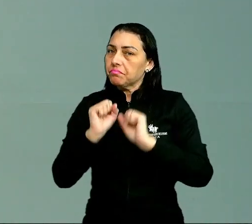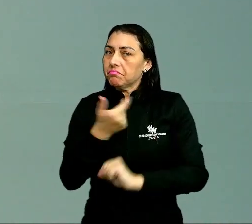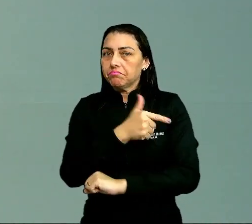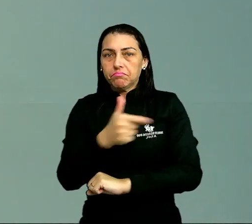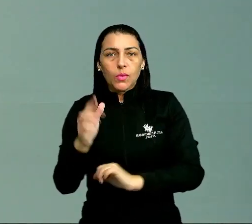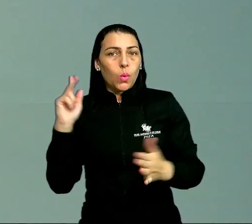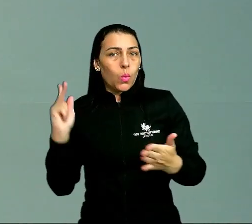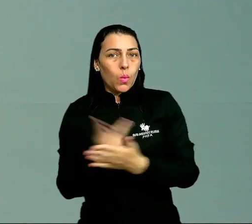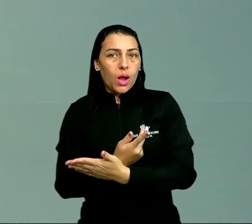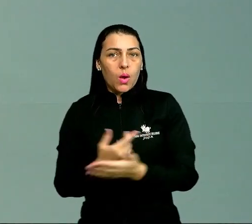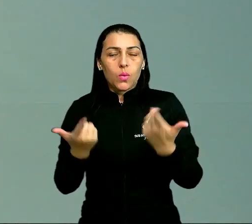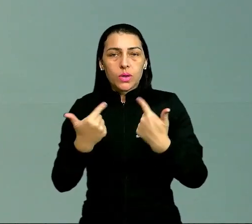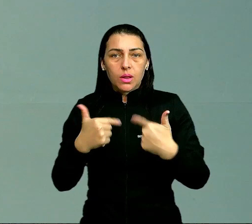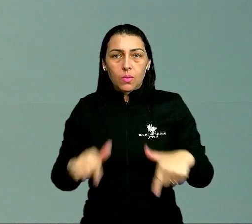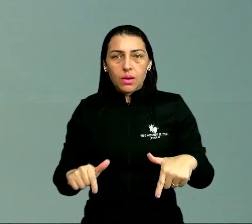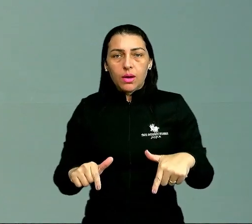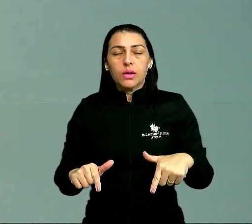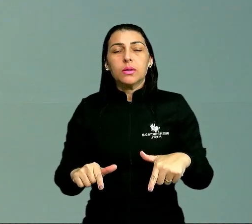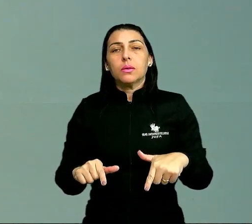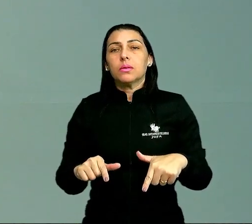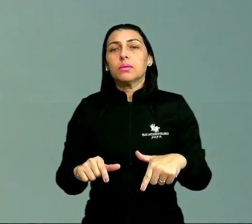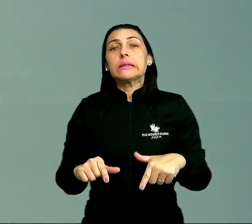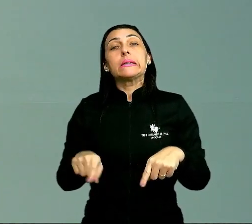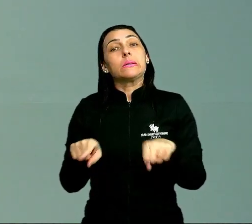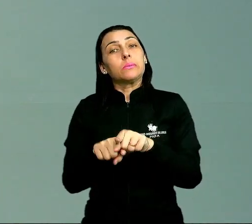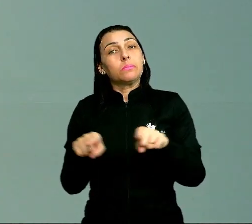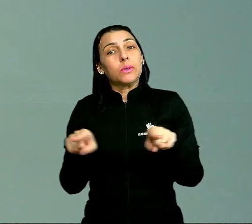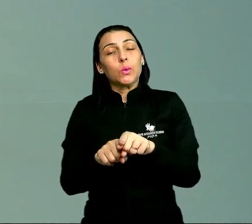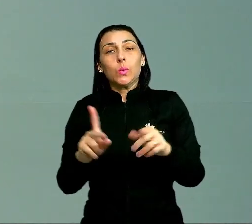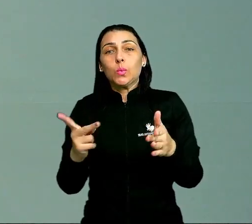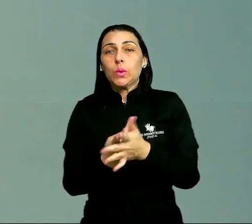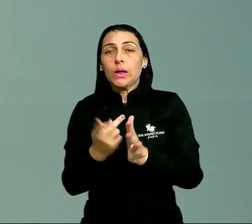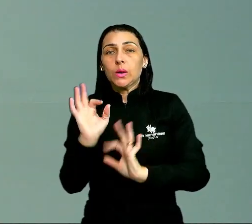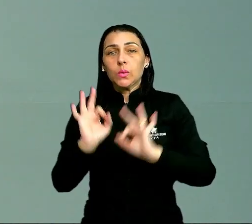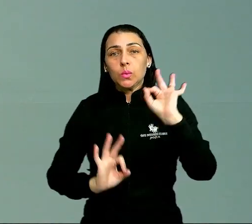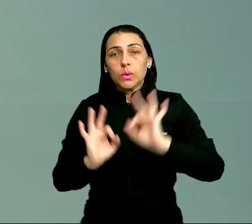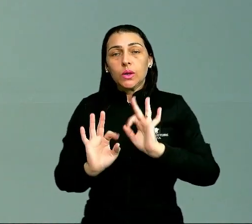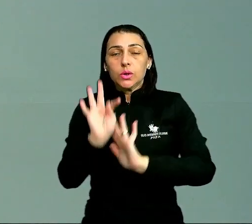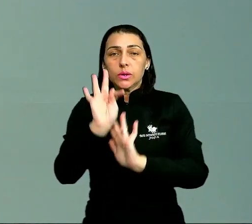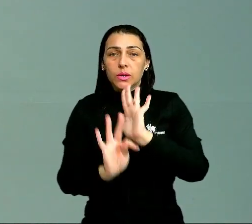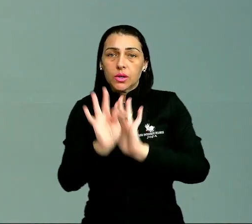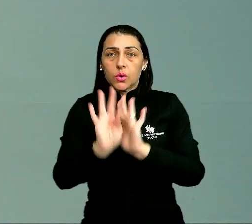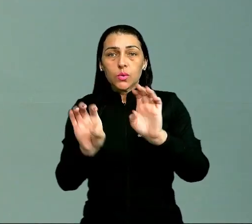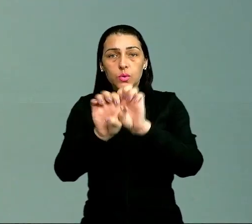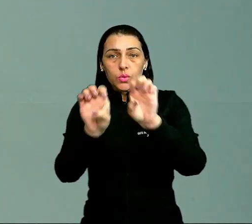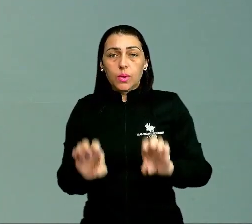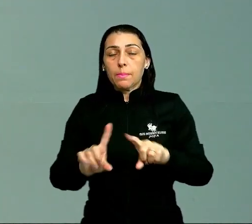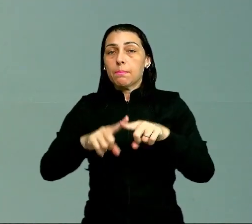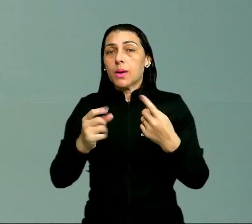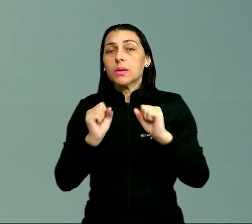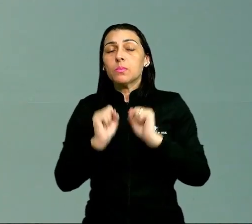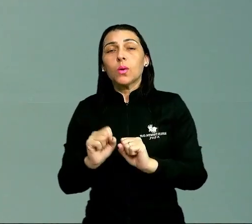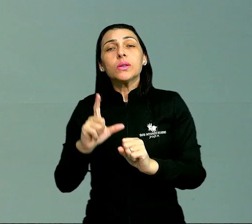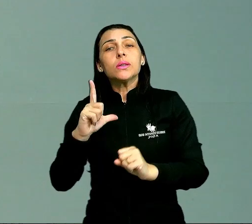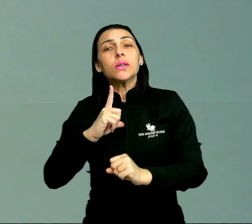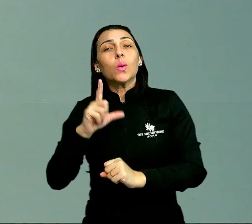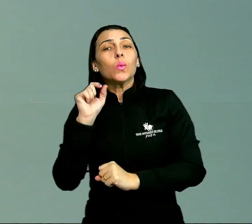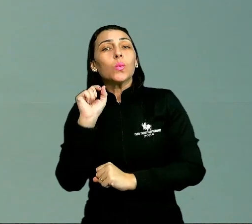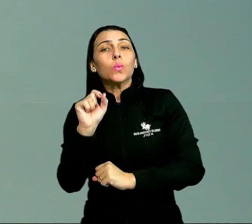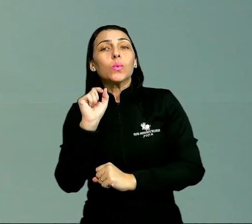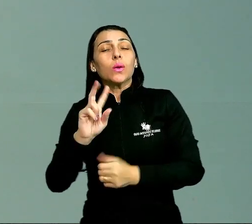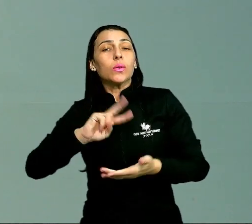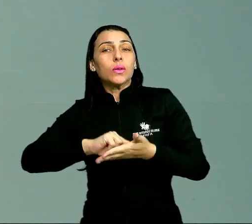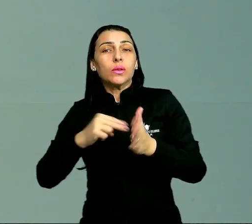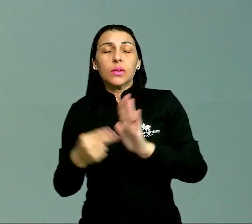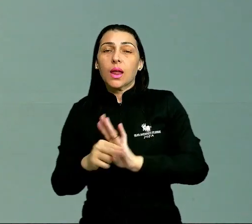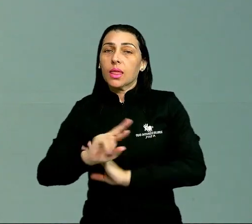ter nenhum erro de linguagem, pode não ter nenhum erro na sua construção de texto, mas pode ter uma intenção que não é